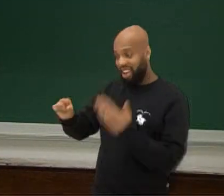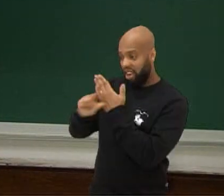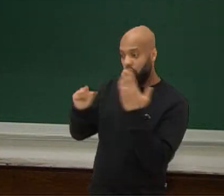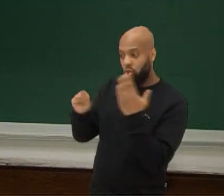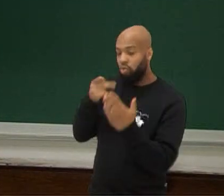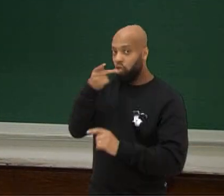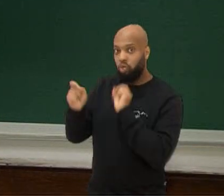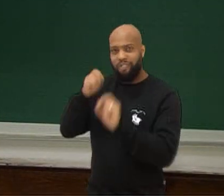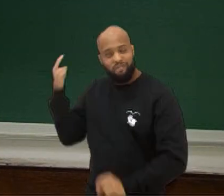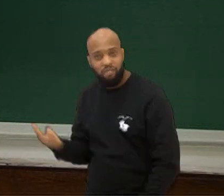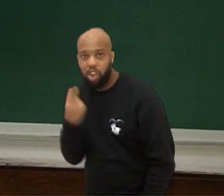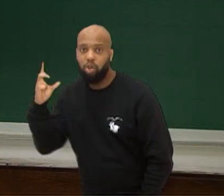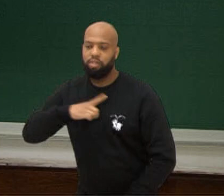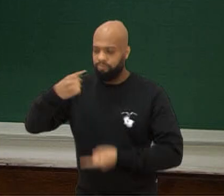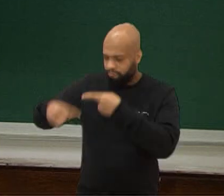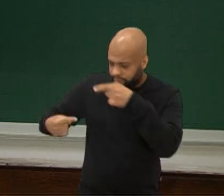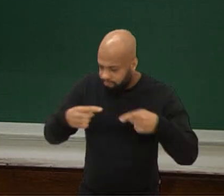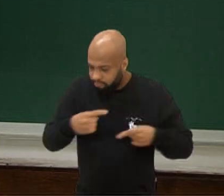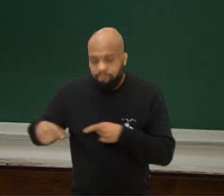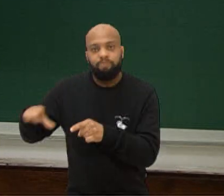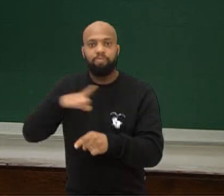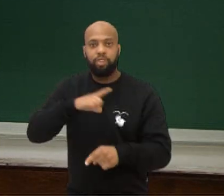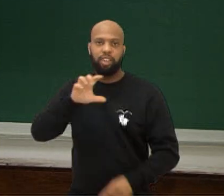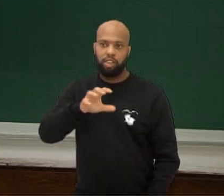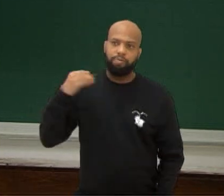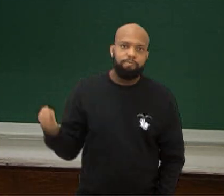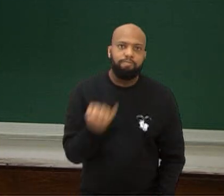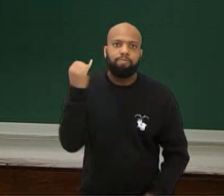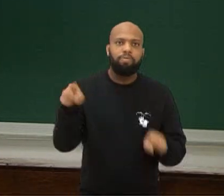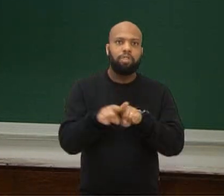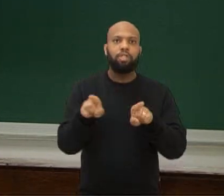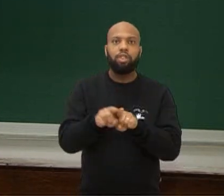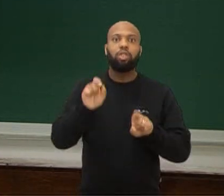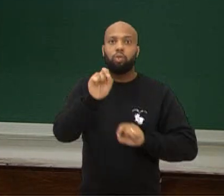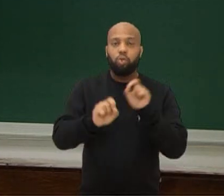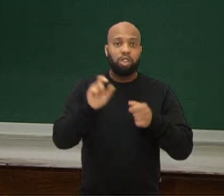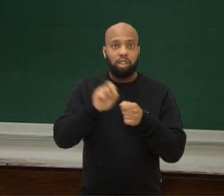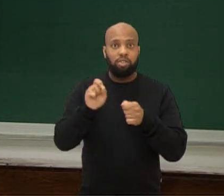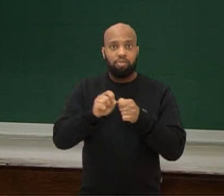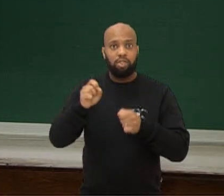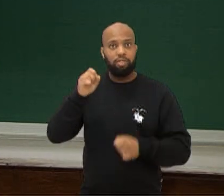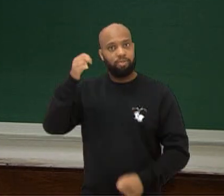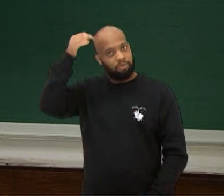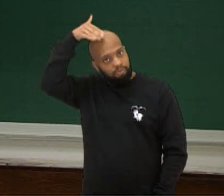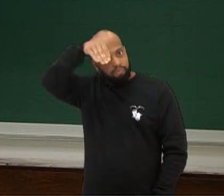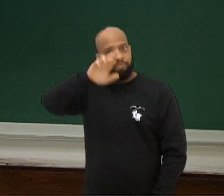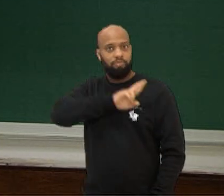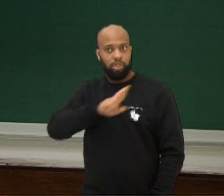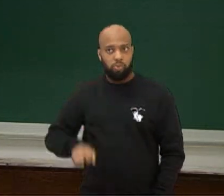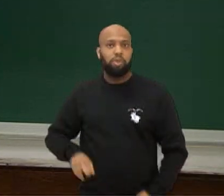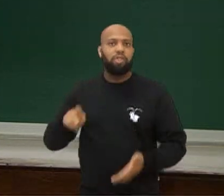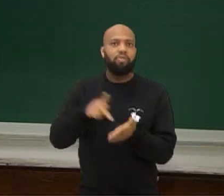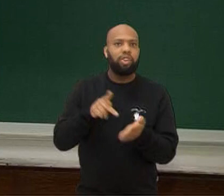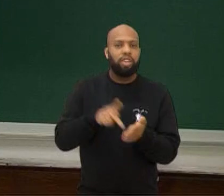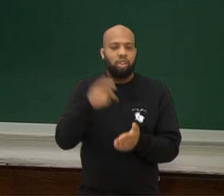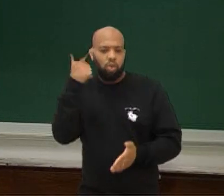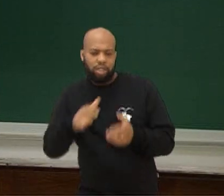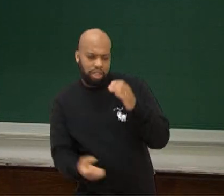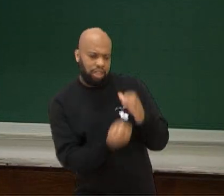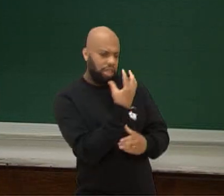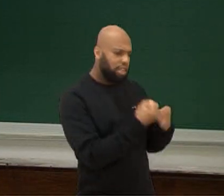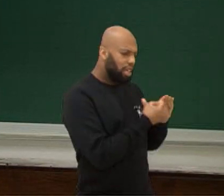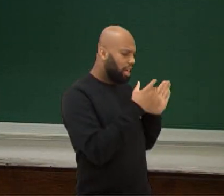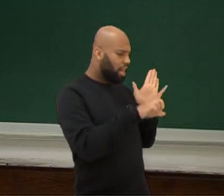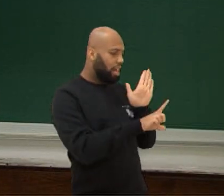do conflito político. O conflito político é aquilo que leva uma república a de fato poder criar